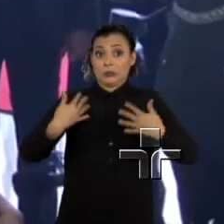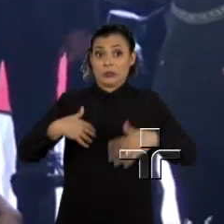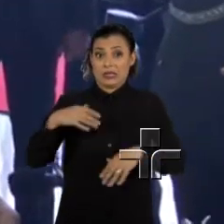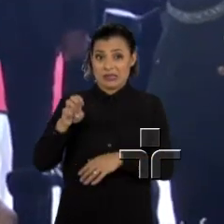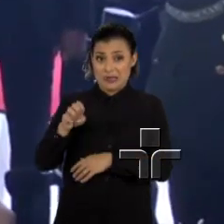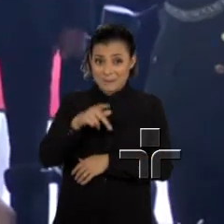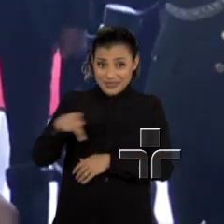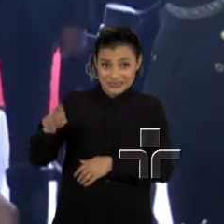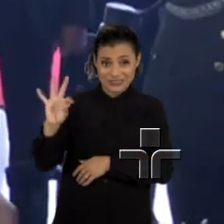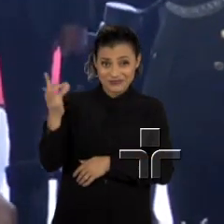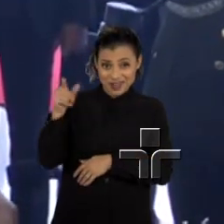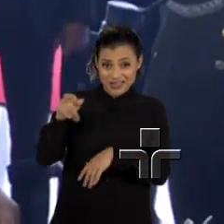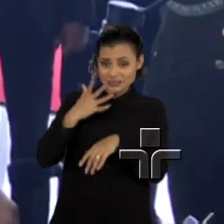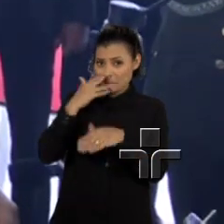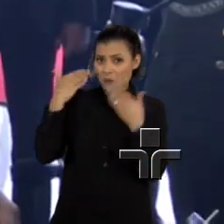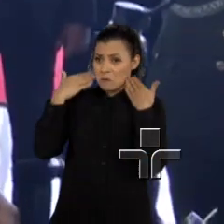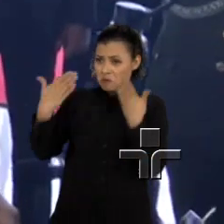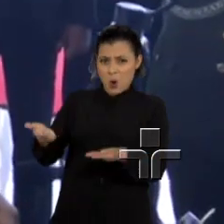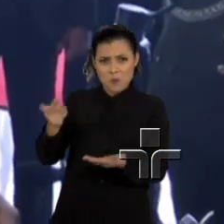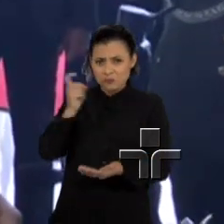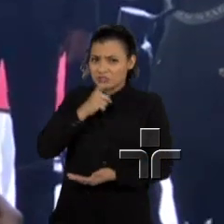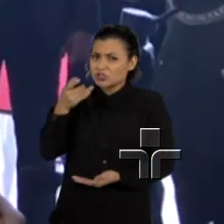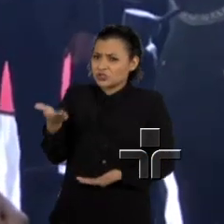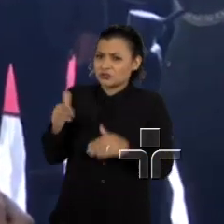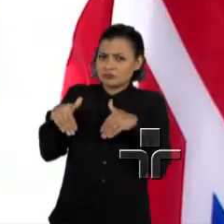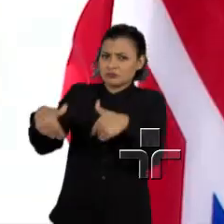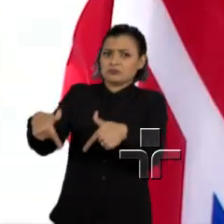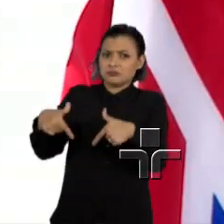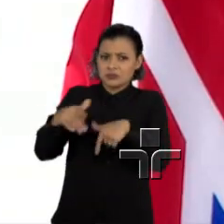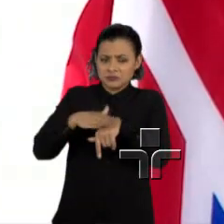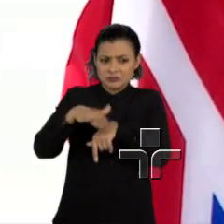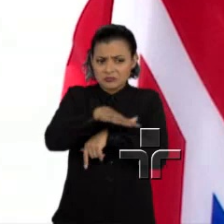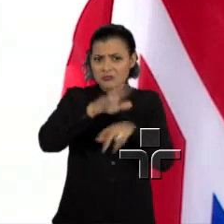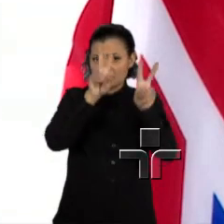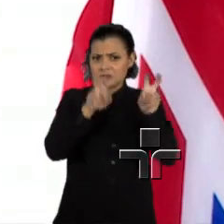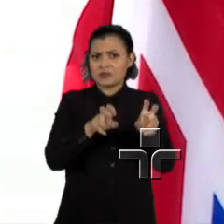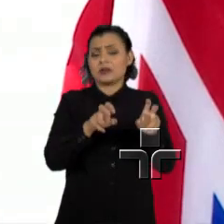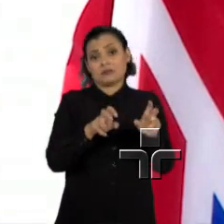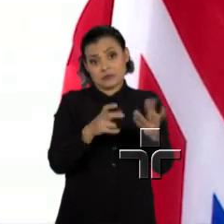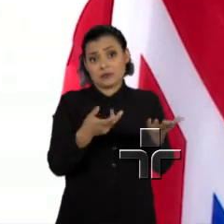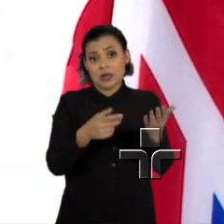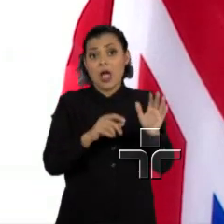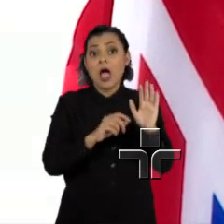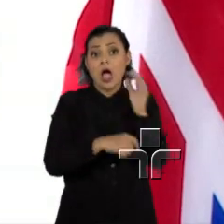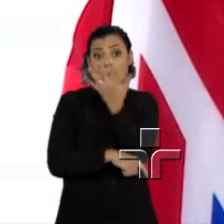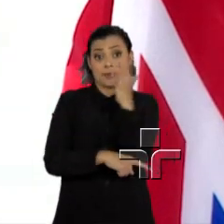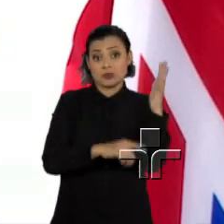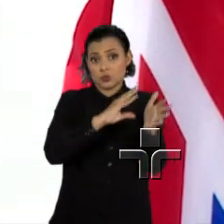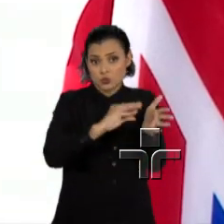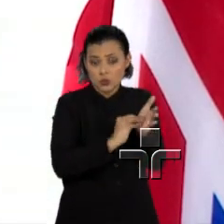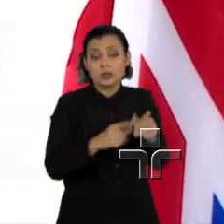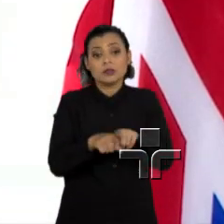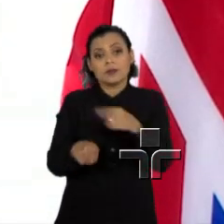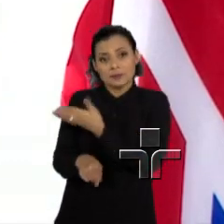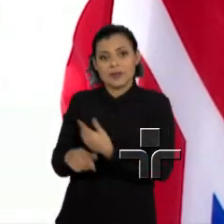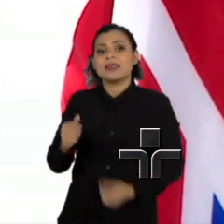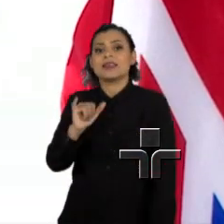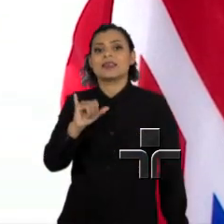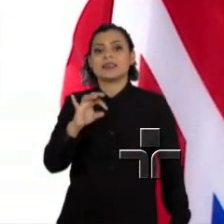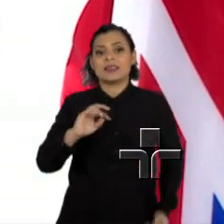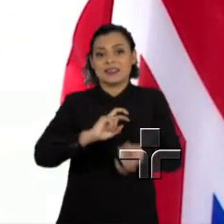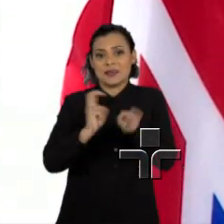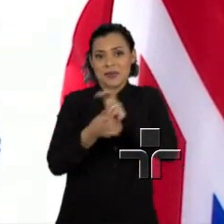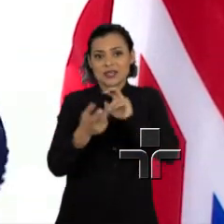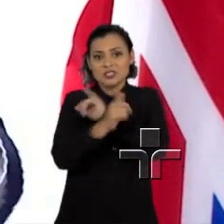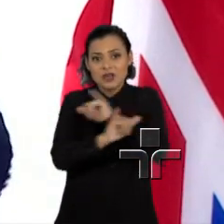Macron, inverídica sobre a nossa Amazônia. Ontem, o Itamaraty confirmou que emissários do primeiro-ministro britânico Boris